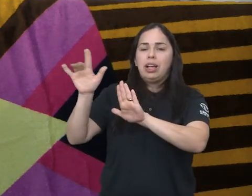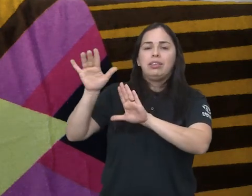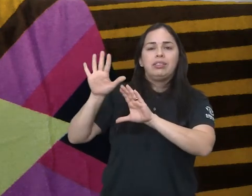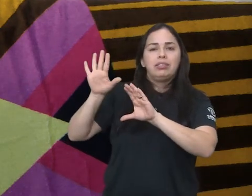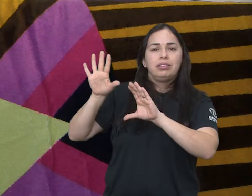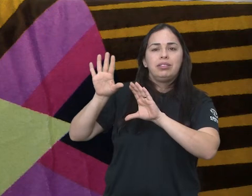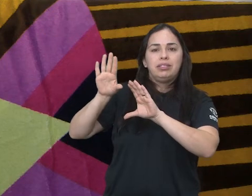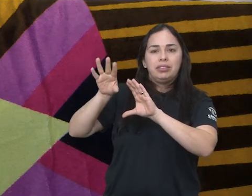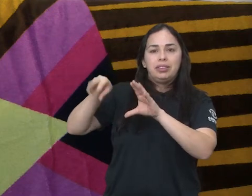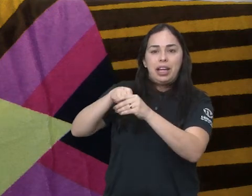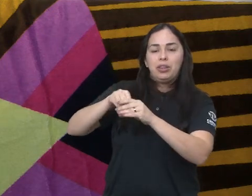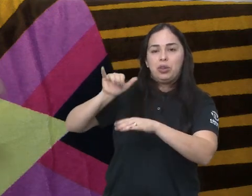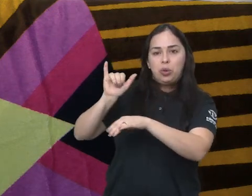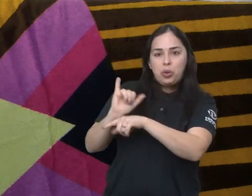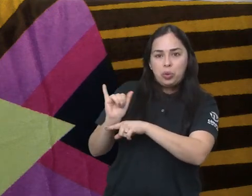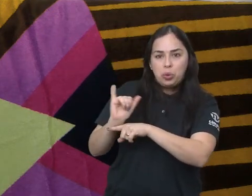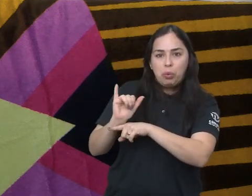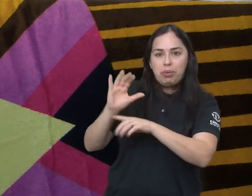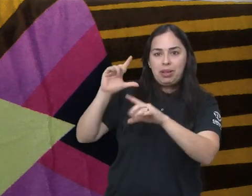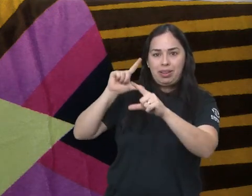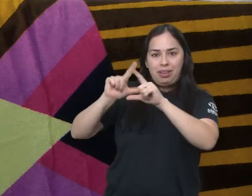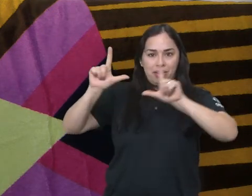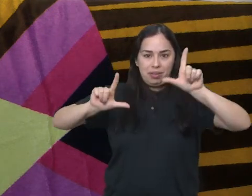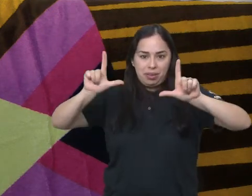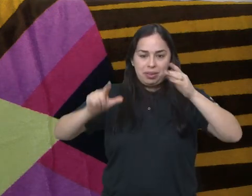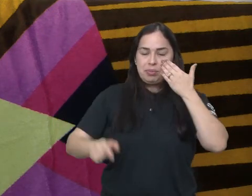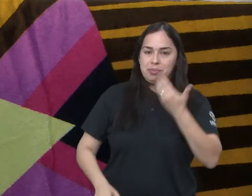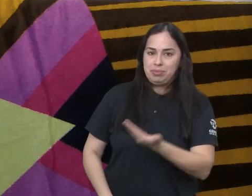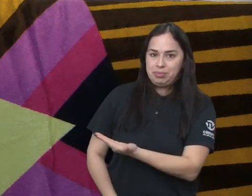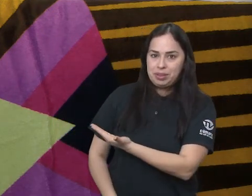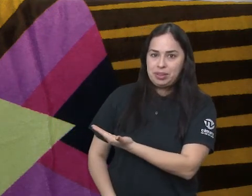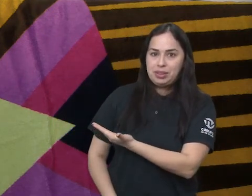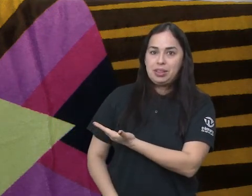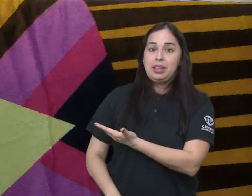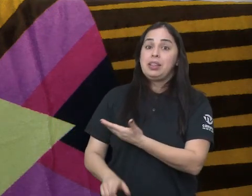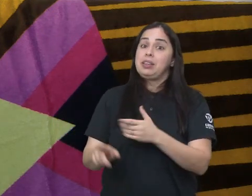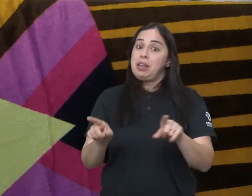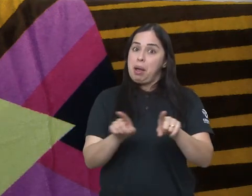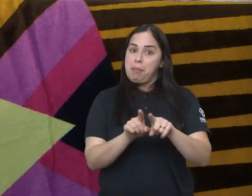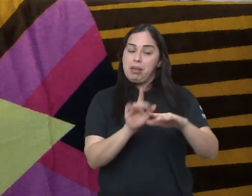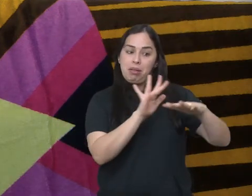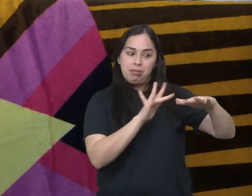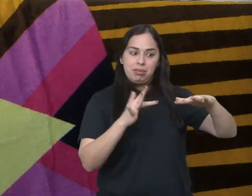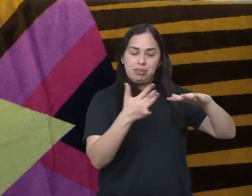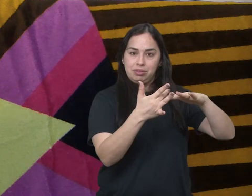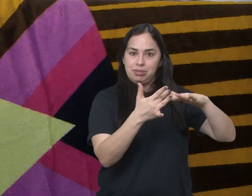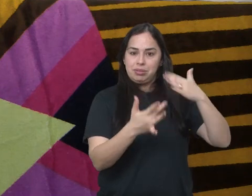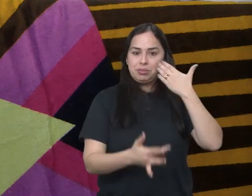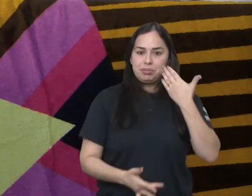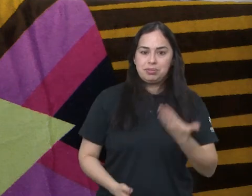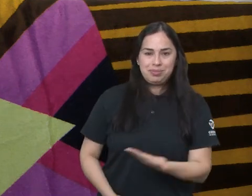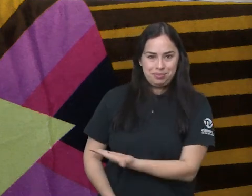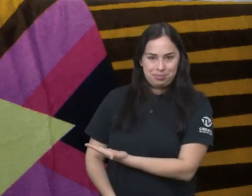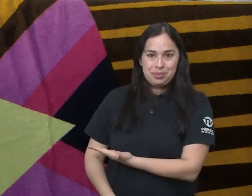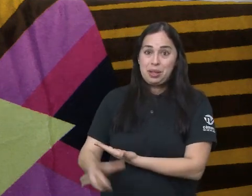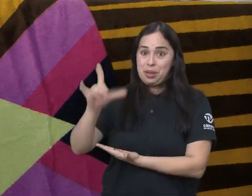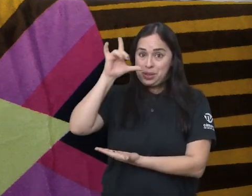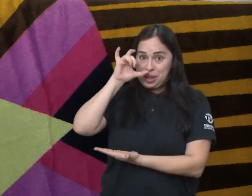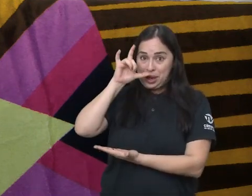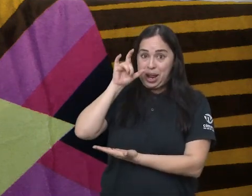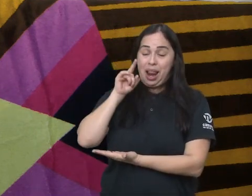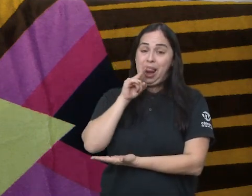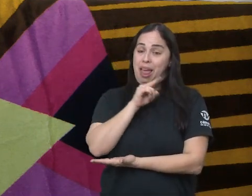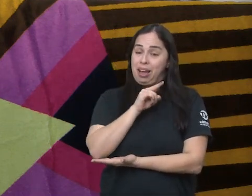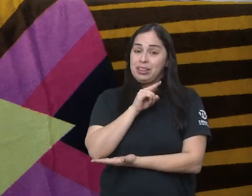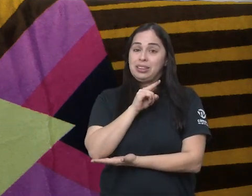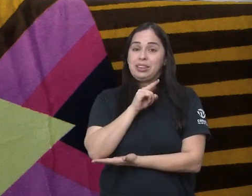no canal do YouTube da TV Câmara, o endereço aqui para vocês. Se quiser acompanhar também a gente nas redes sociais, tem o endereço do nosso Instagram.